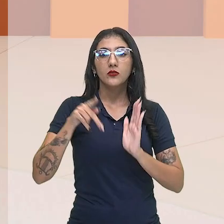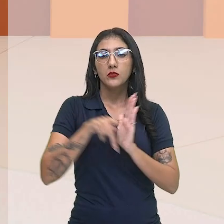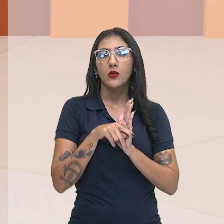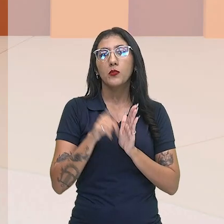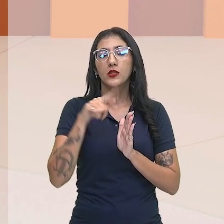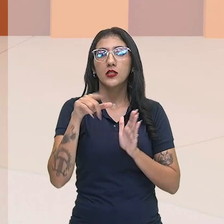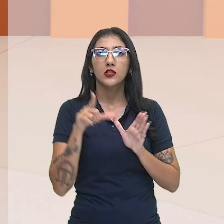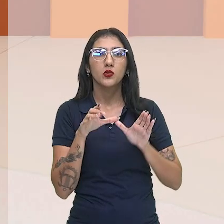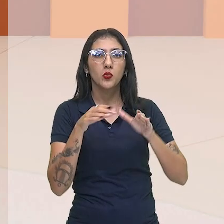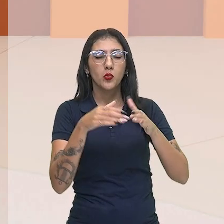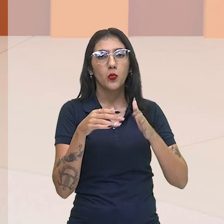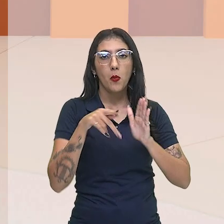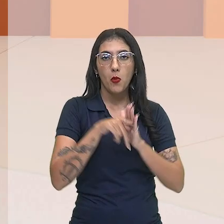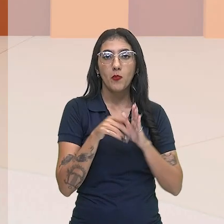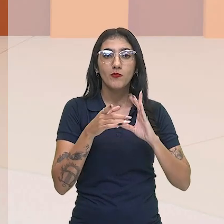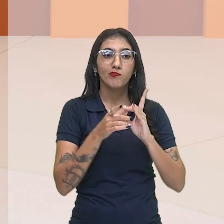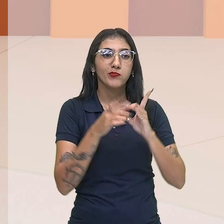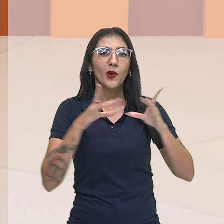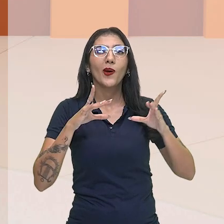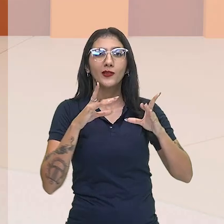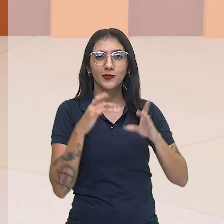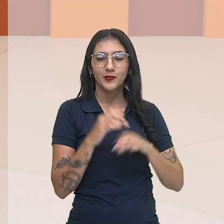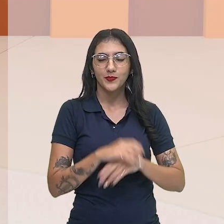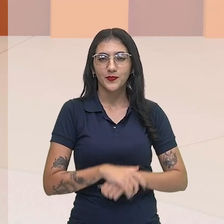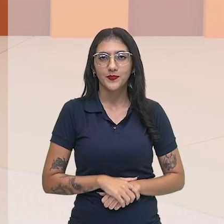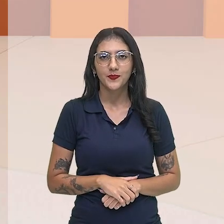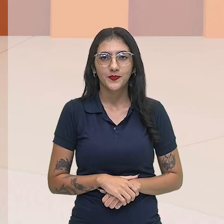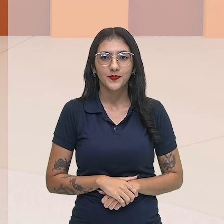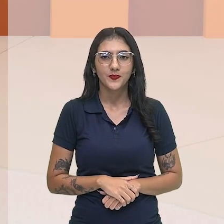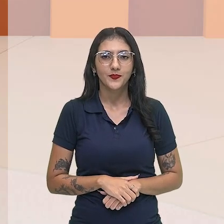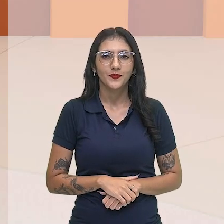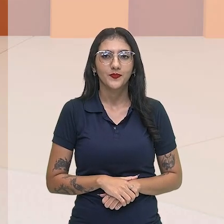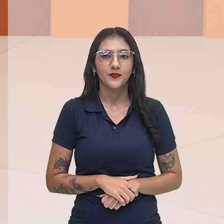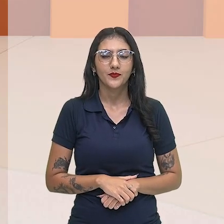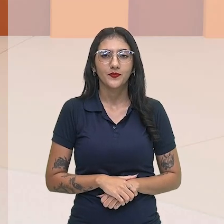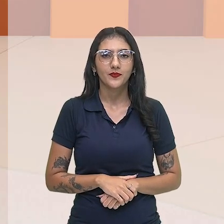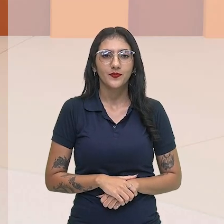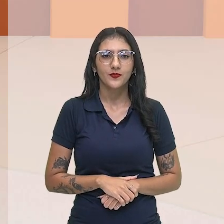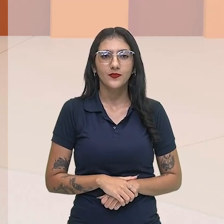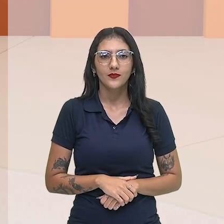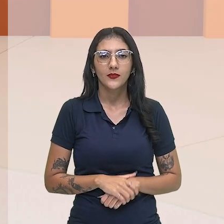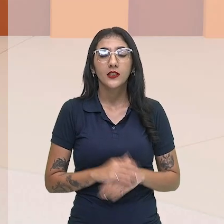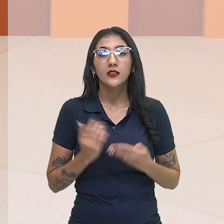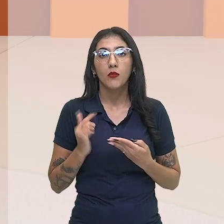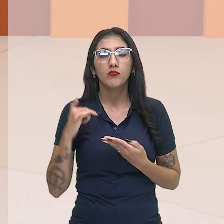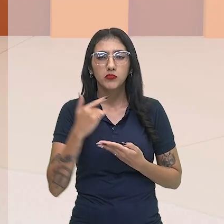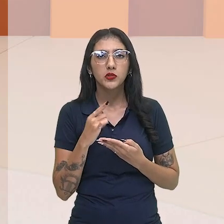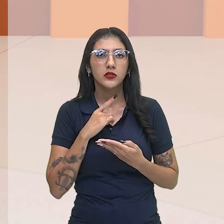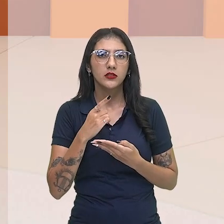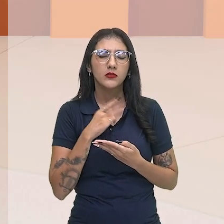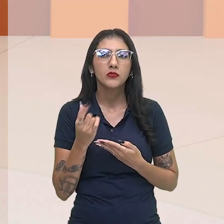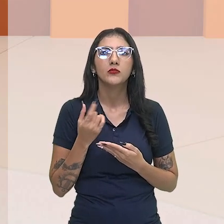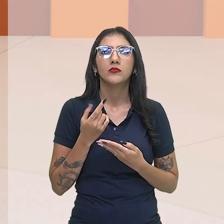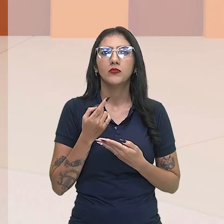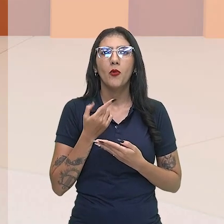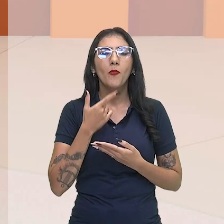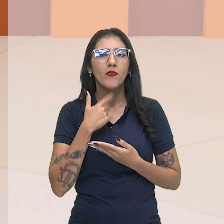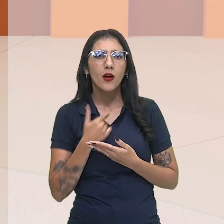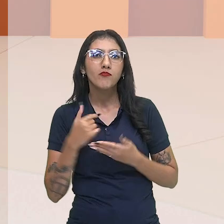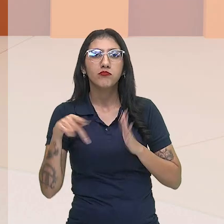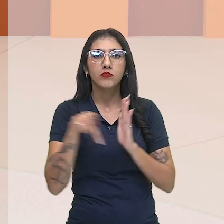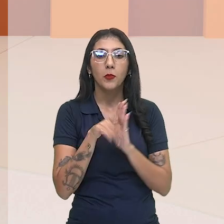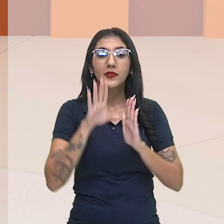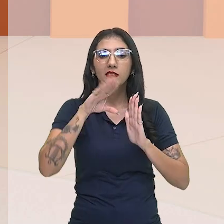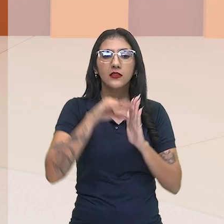um regime democrático, ok? Então, nós somos muitas vozes dentro do regime